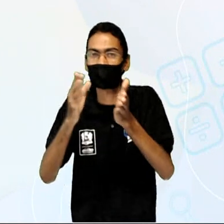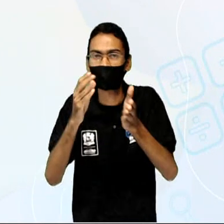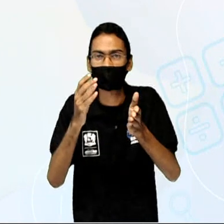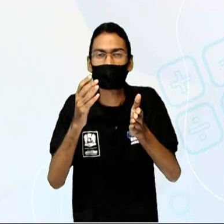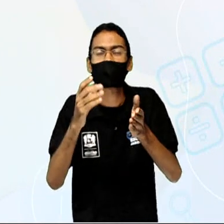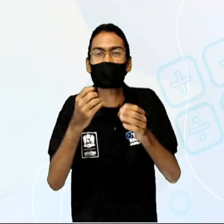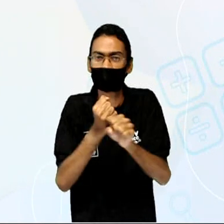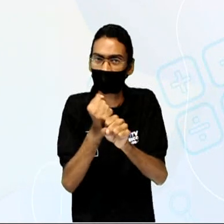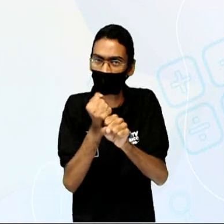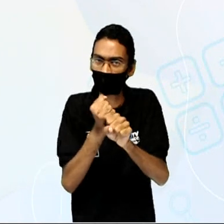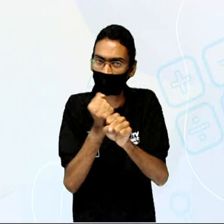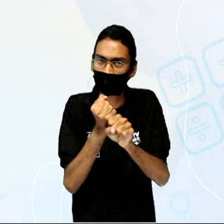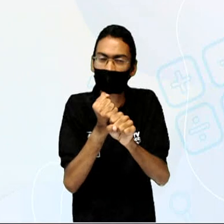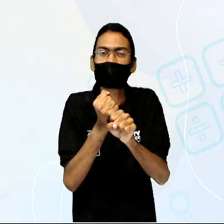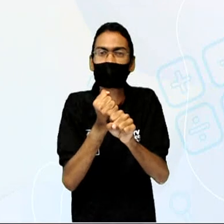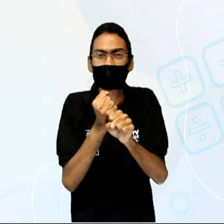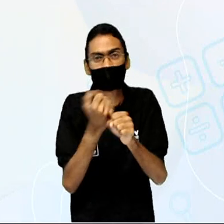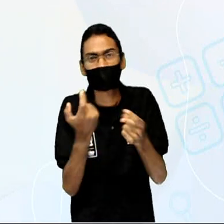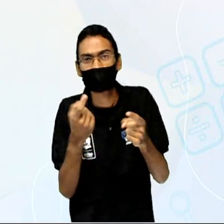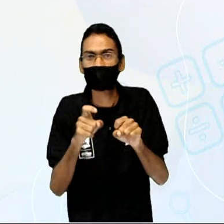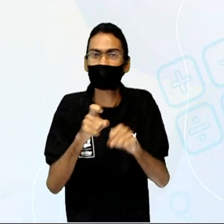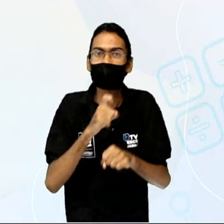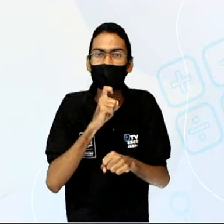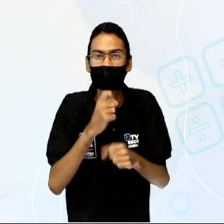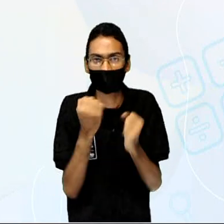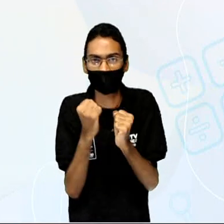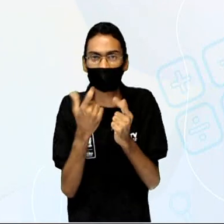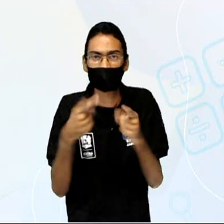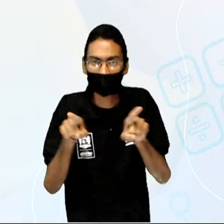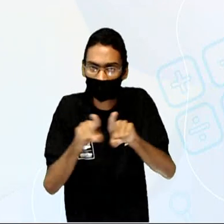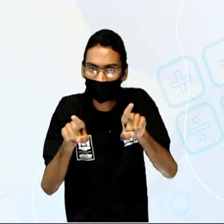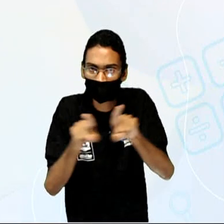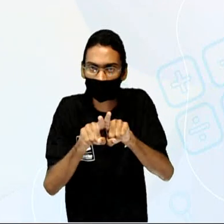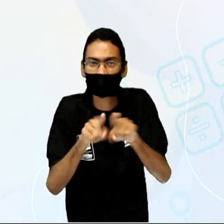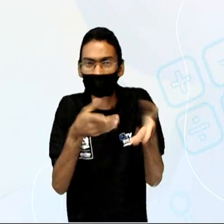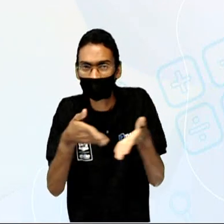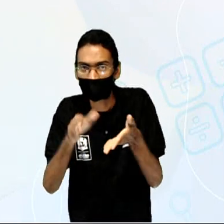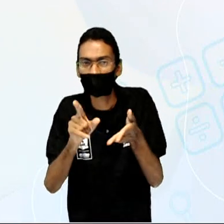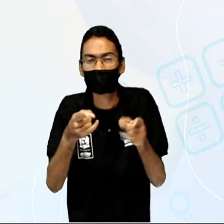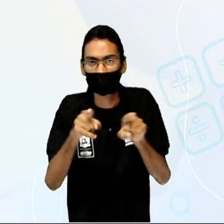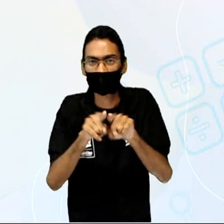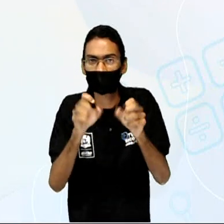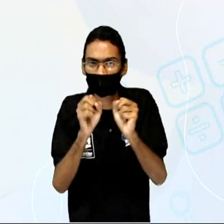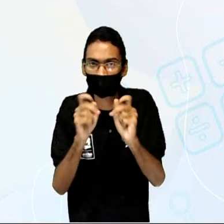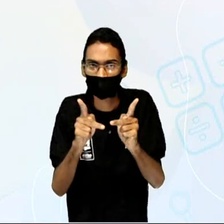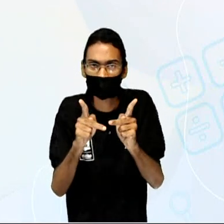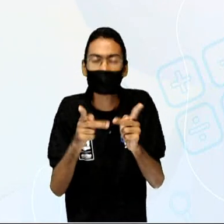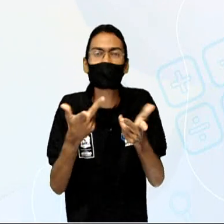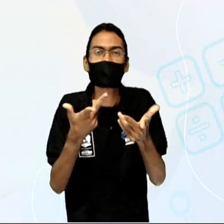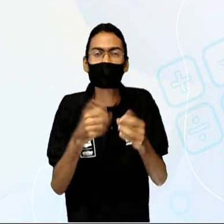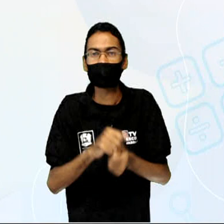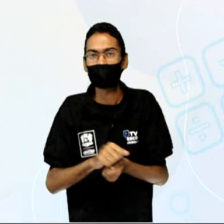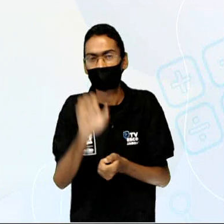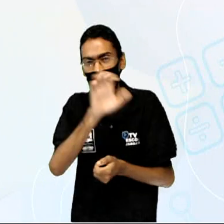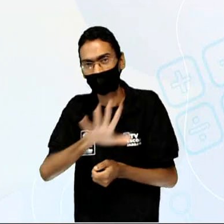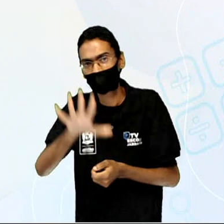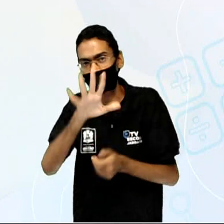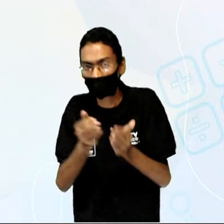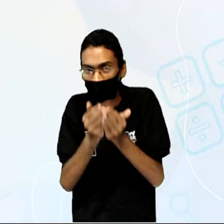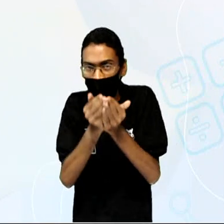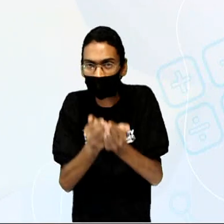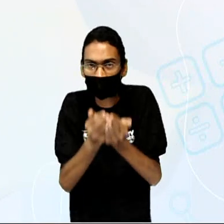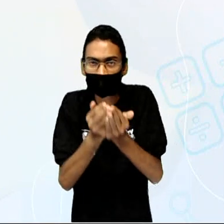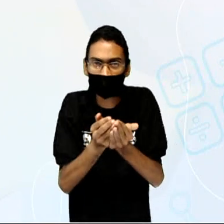do inverno. Então, é o rio que atravessa o maior número de países europeus e serve de limita entre alguns deles, como